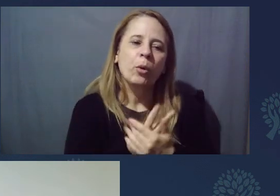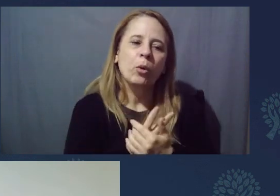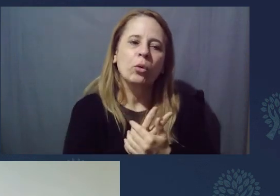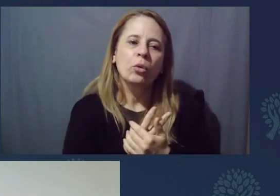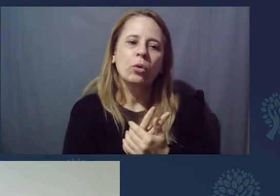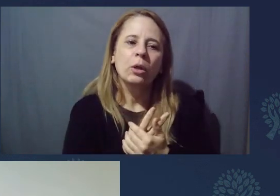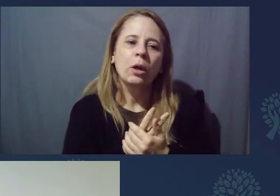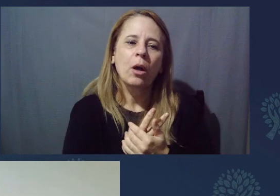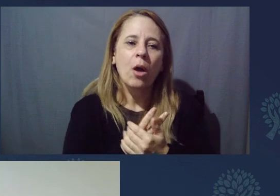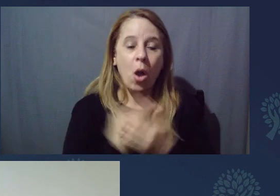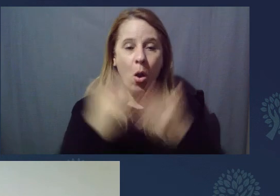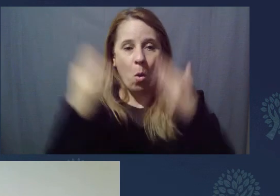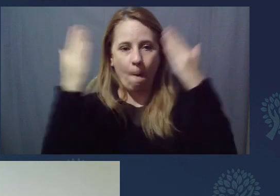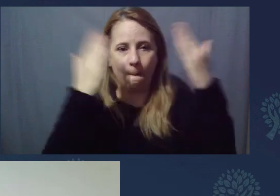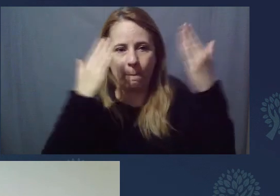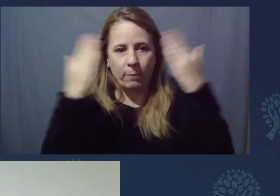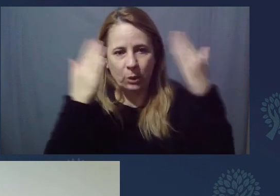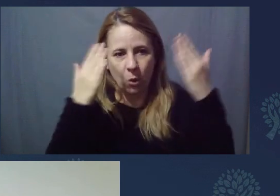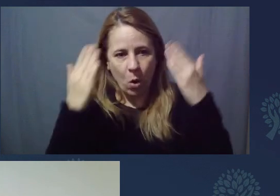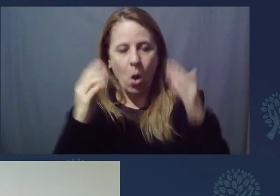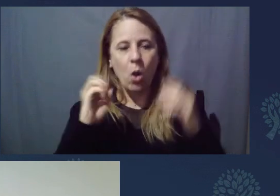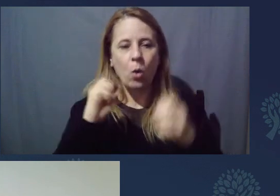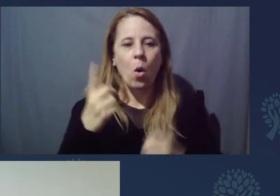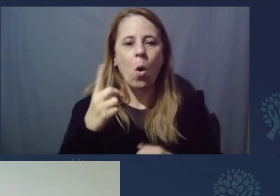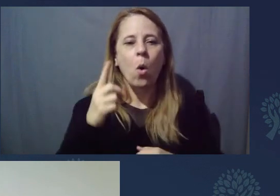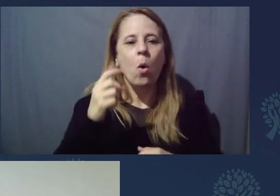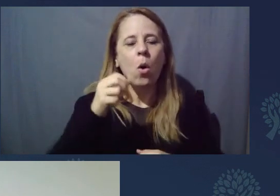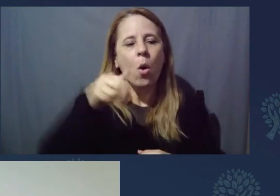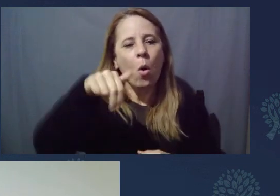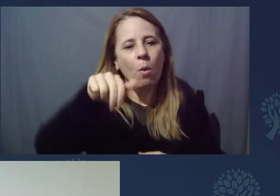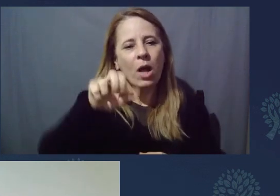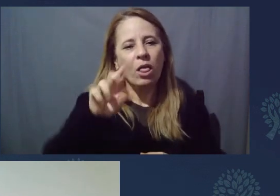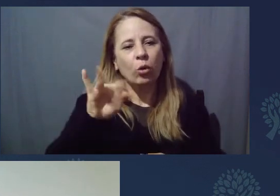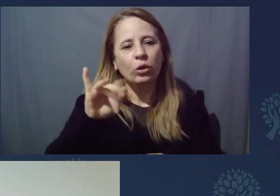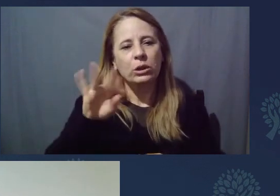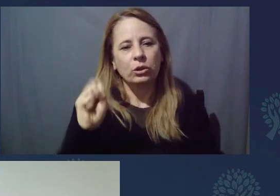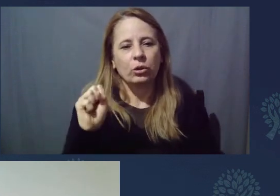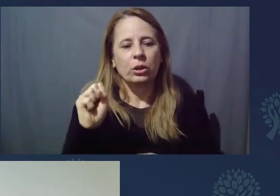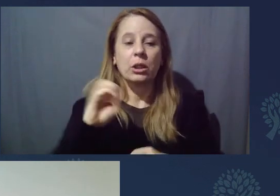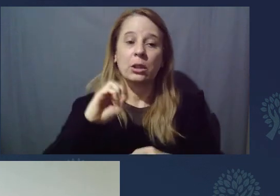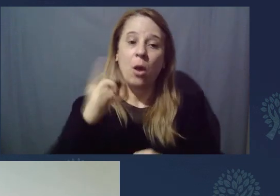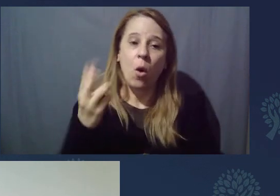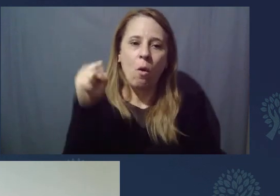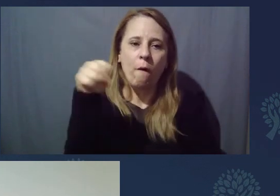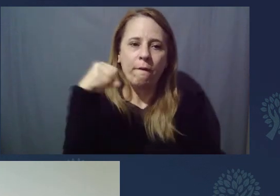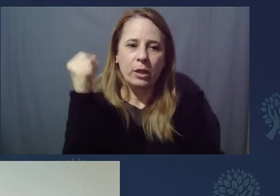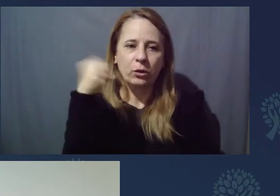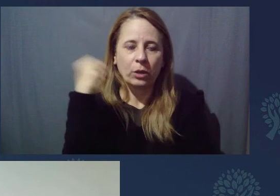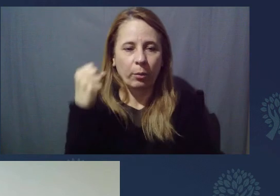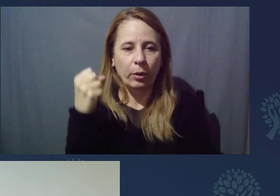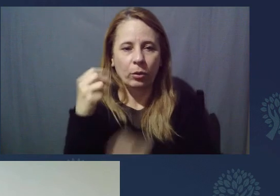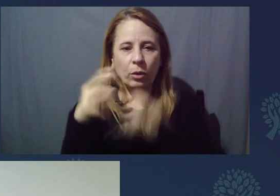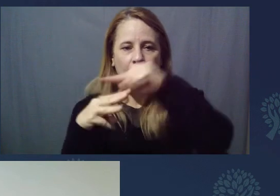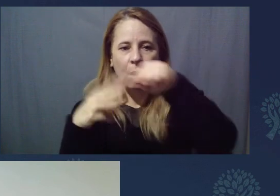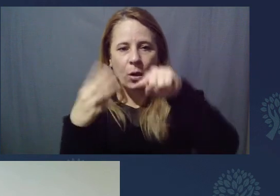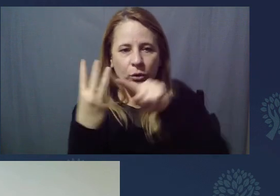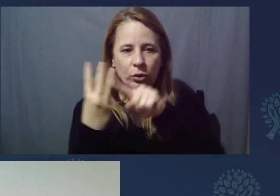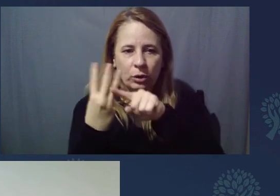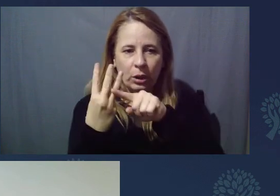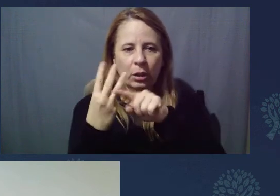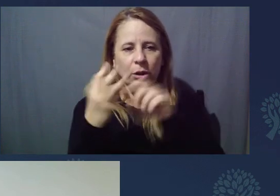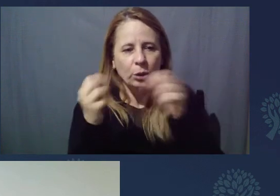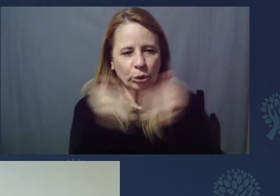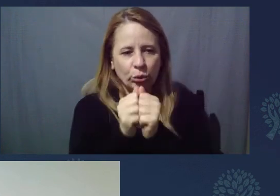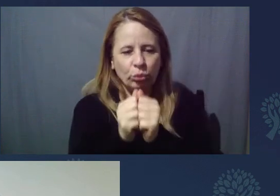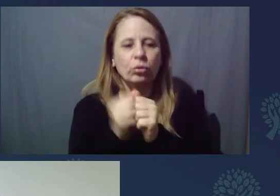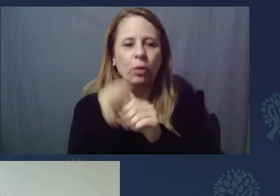um psicólogo, ou uma nutricionista, ou um fisioterapeuta. Tenho certeza que se os três trabalharem juntos, você